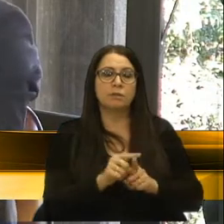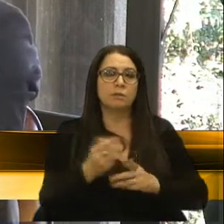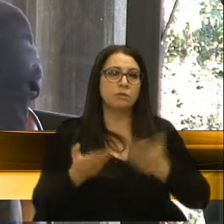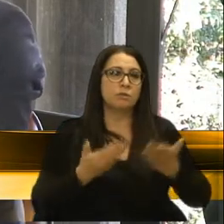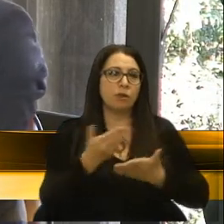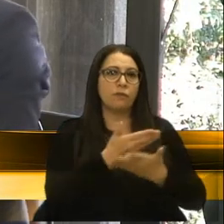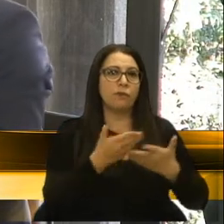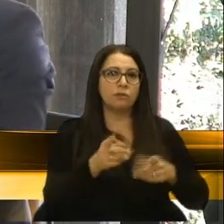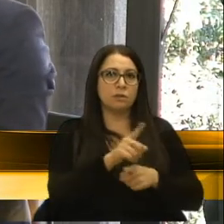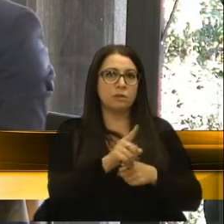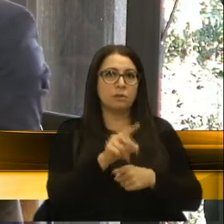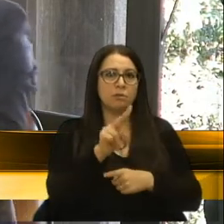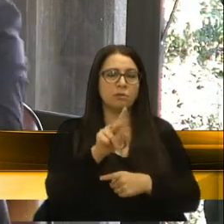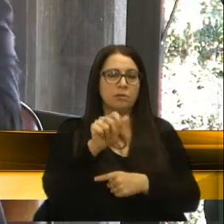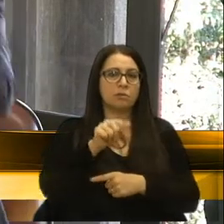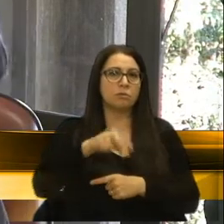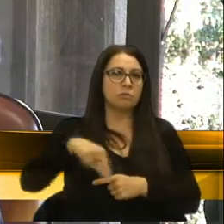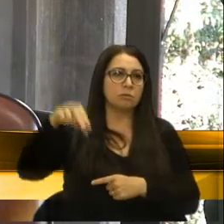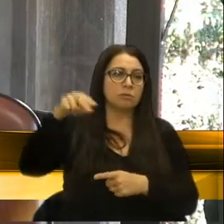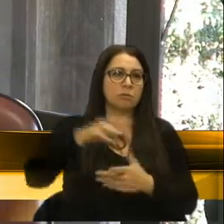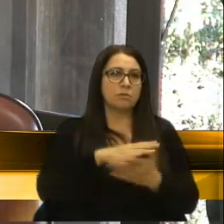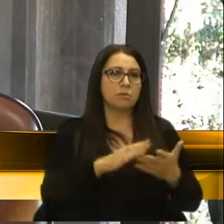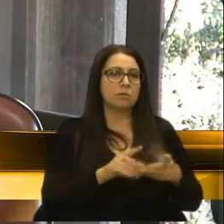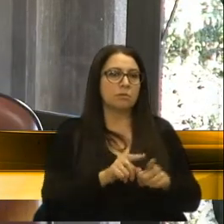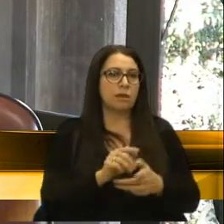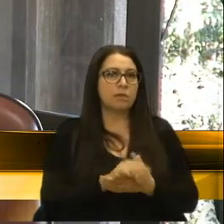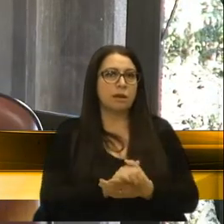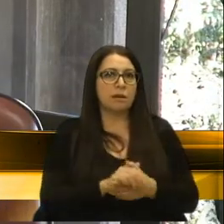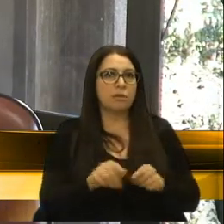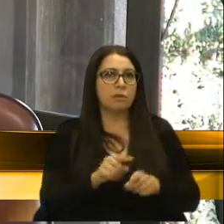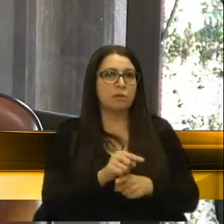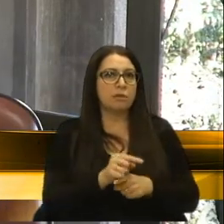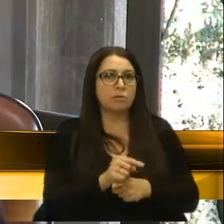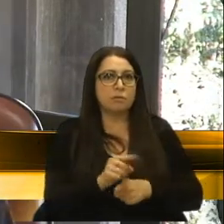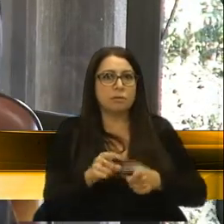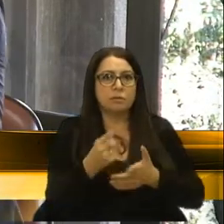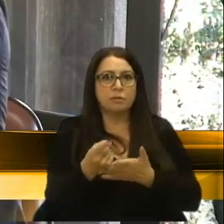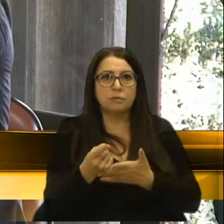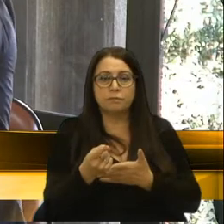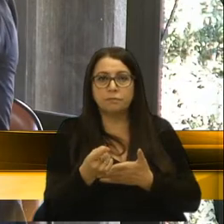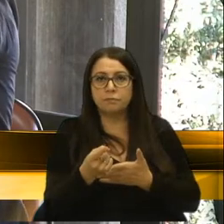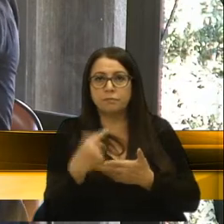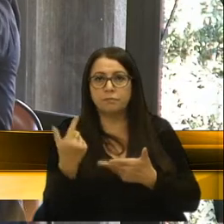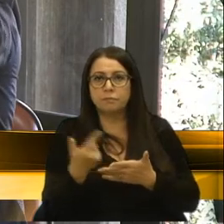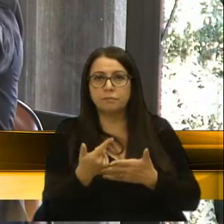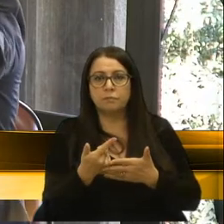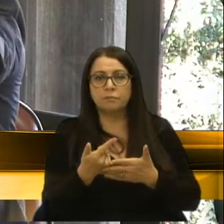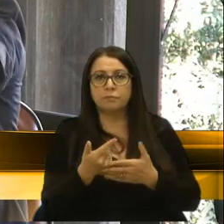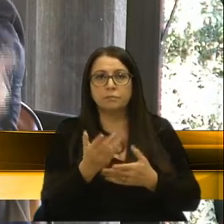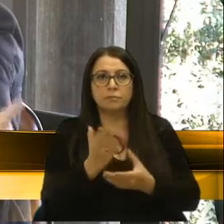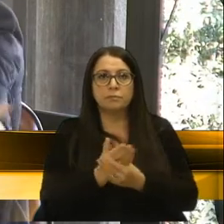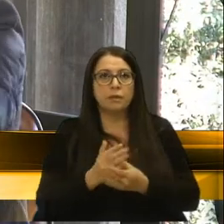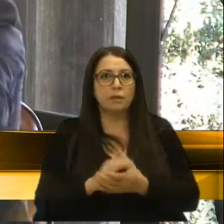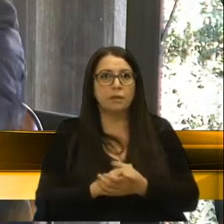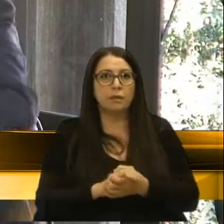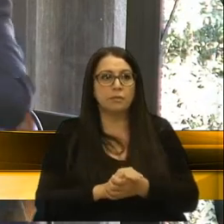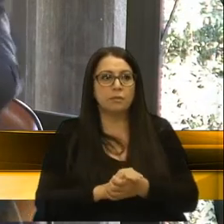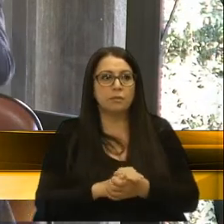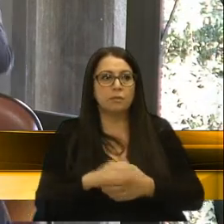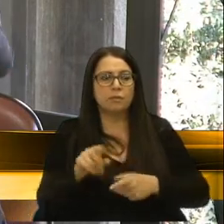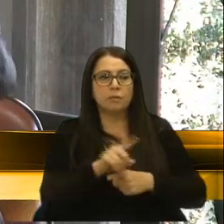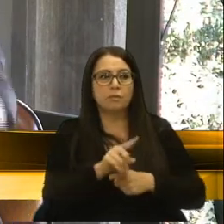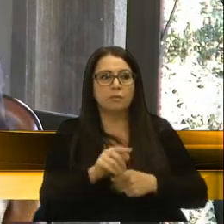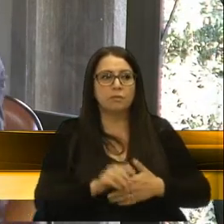da nossa UPA, né, através de tudo que foi exposto, de uma sentença agora muito recente, com base